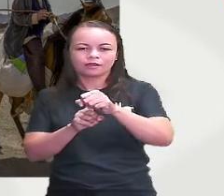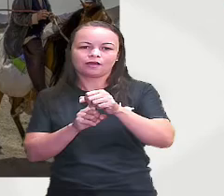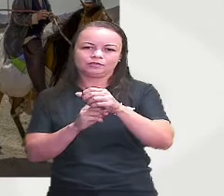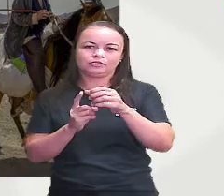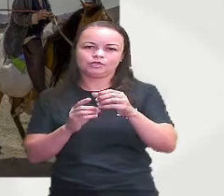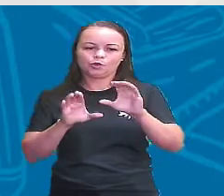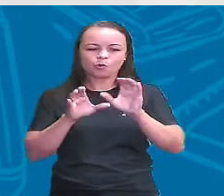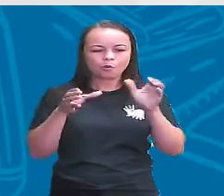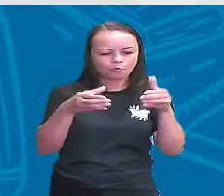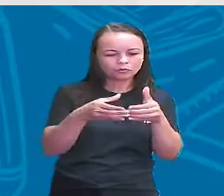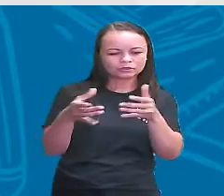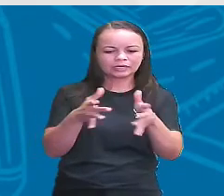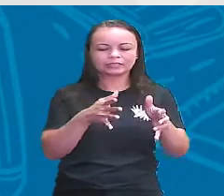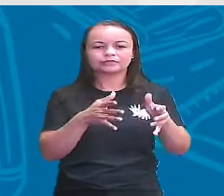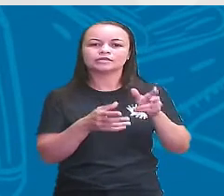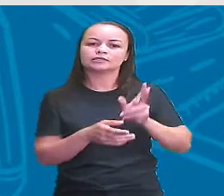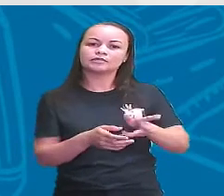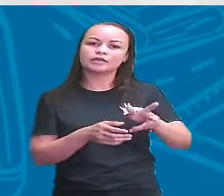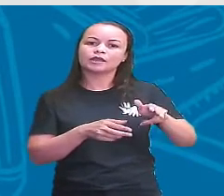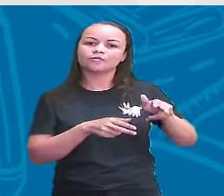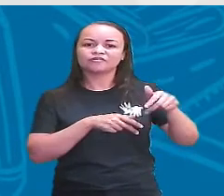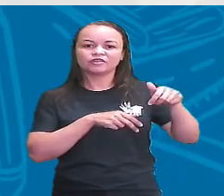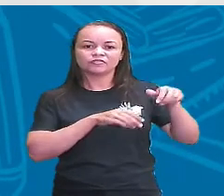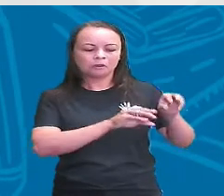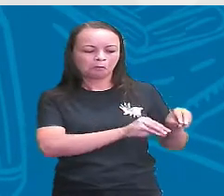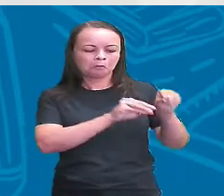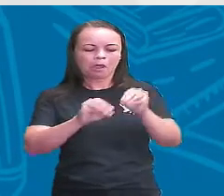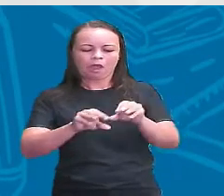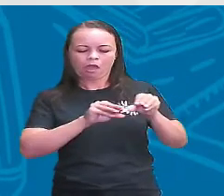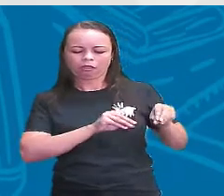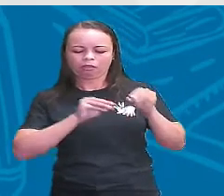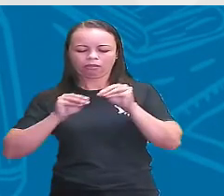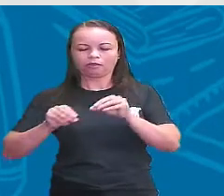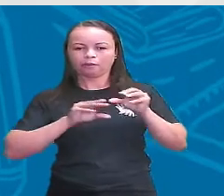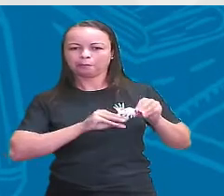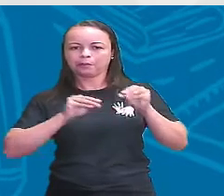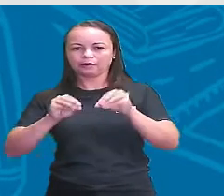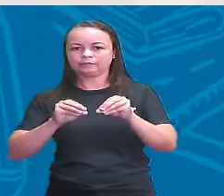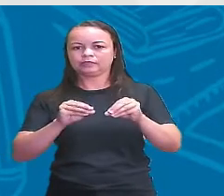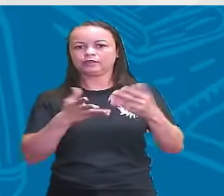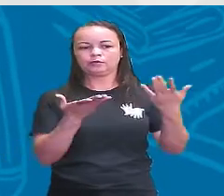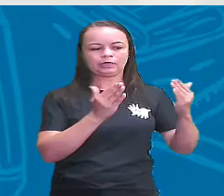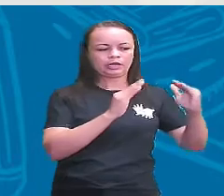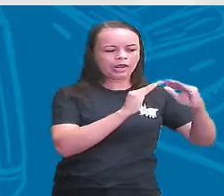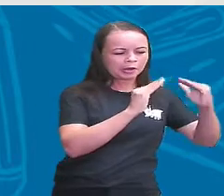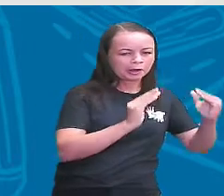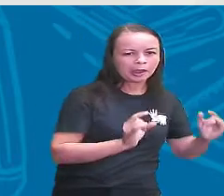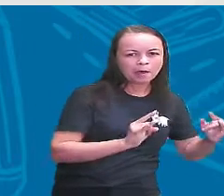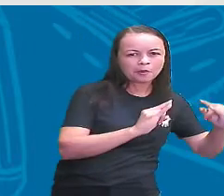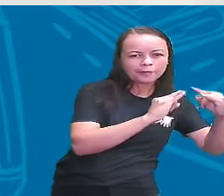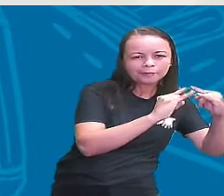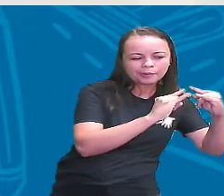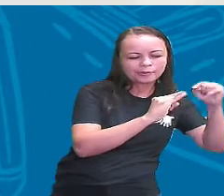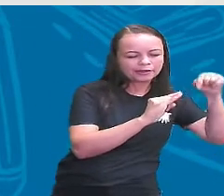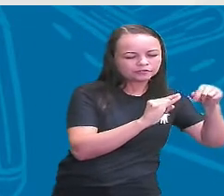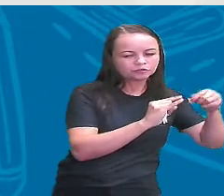andando sempre de um lugar para o outro. Arma um acampamento, mora um pouquinho aqui.